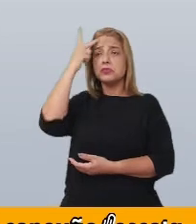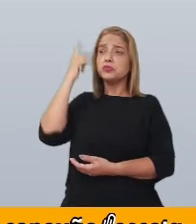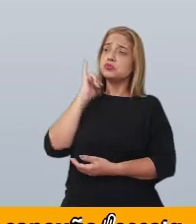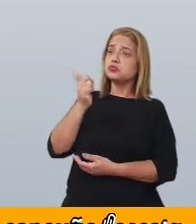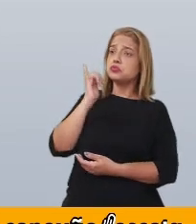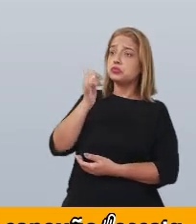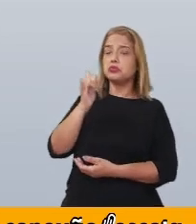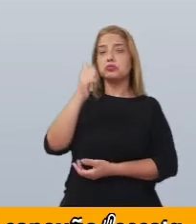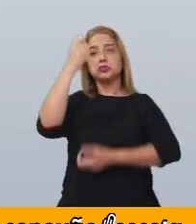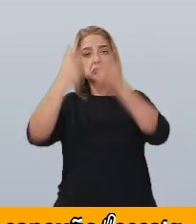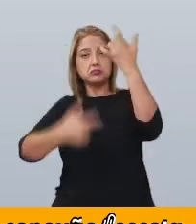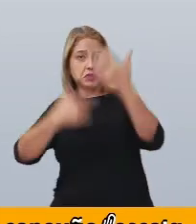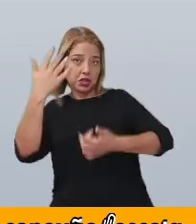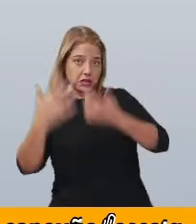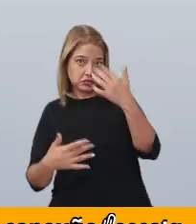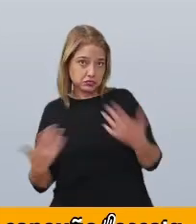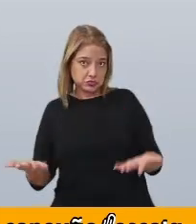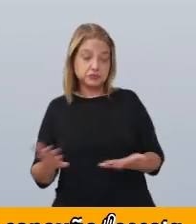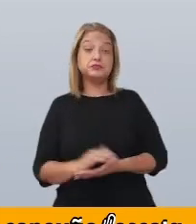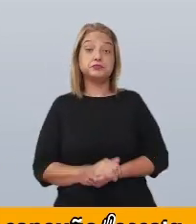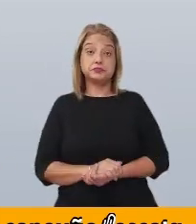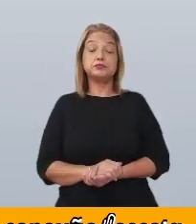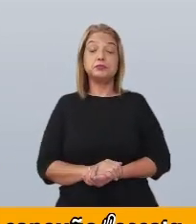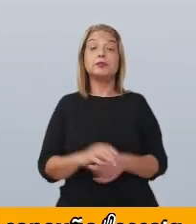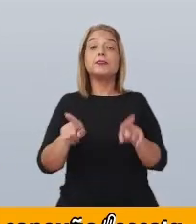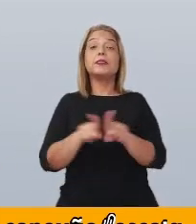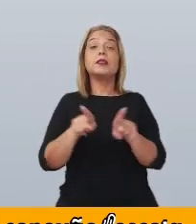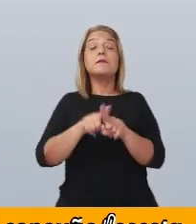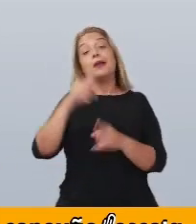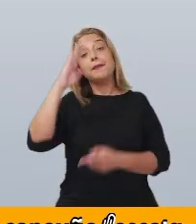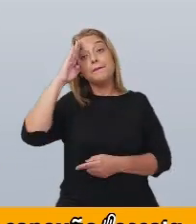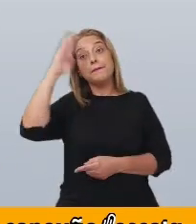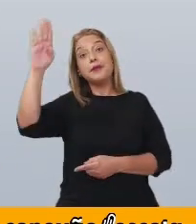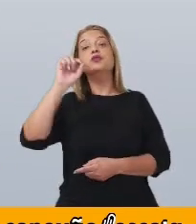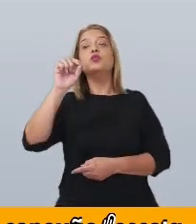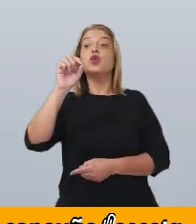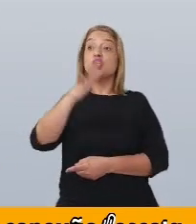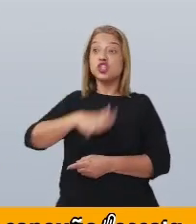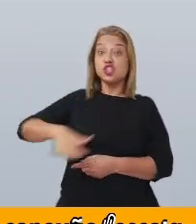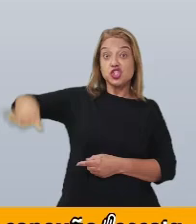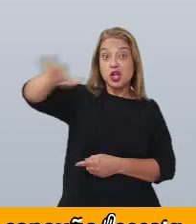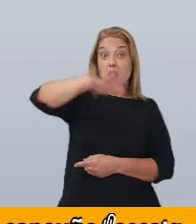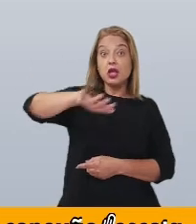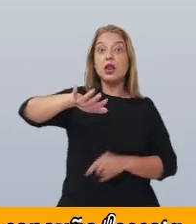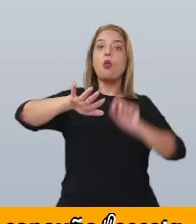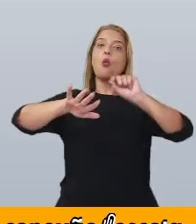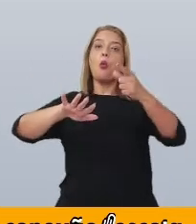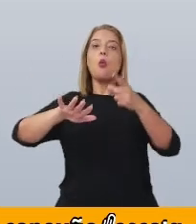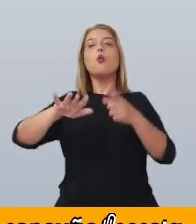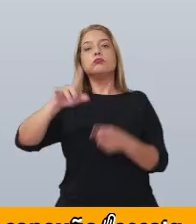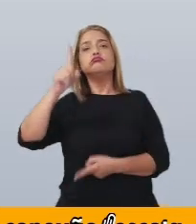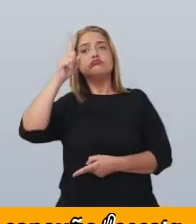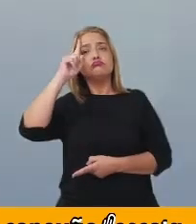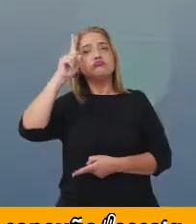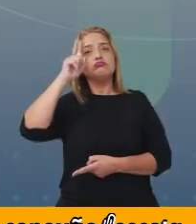explicações. E princípios gerais ou do senso comum, aqueles conhecimentos